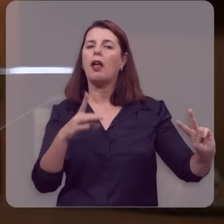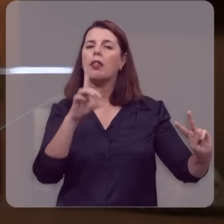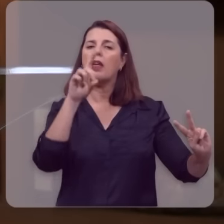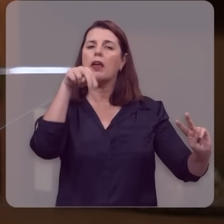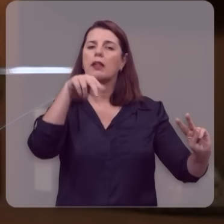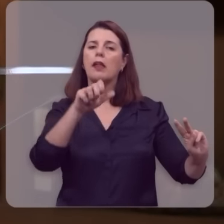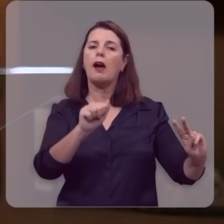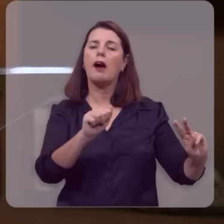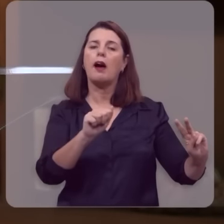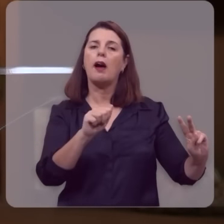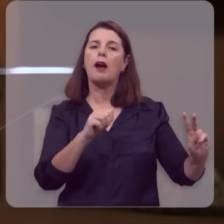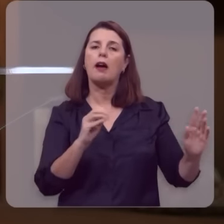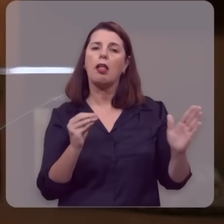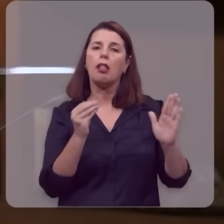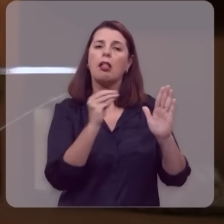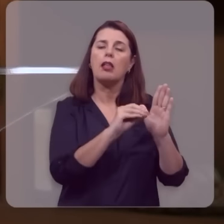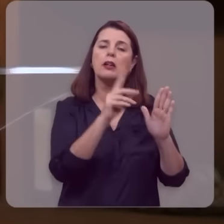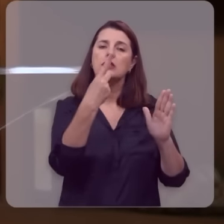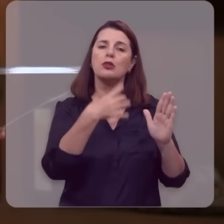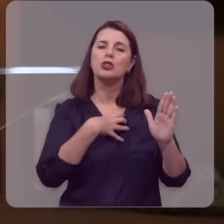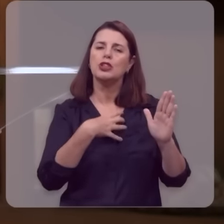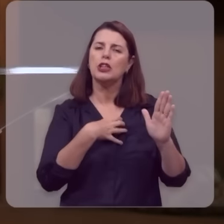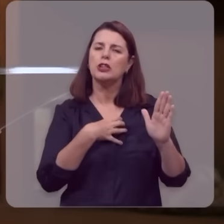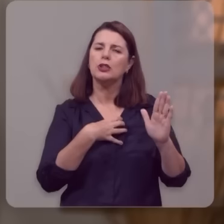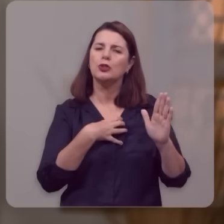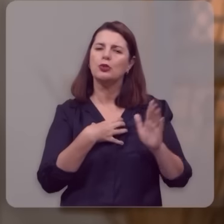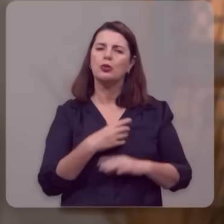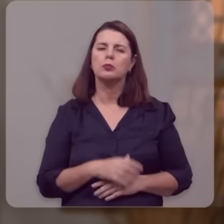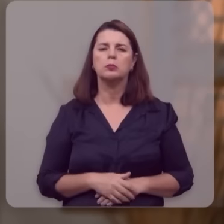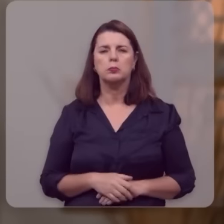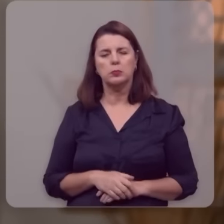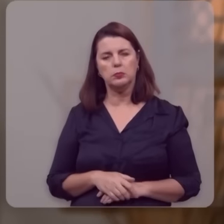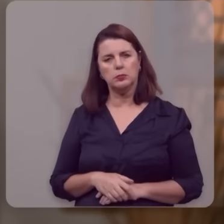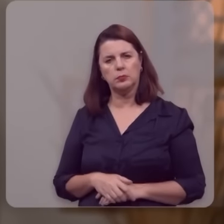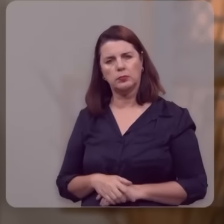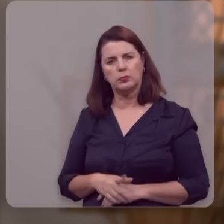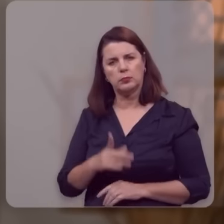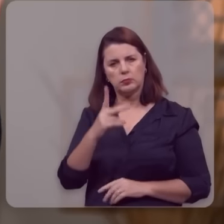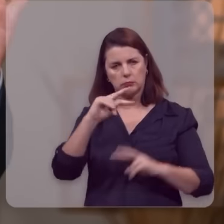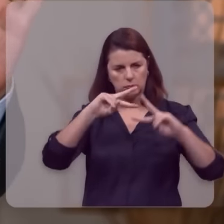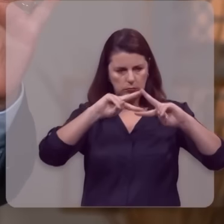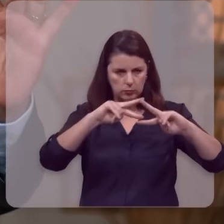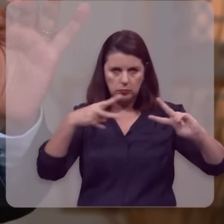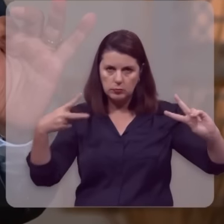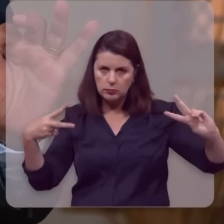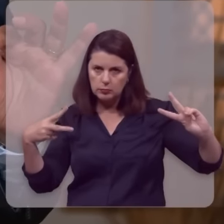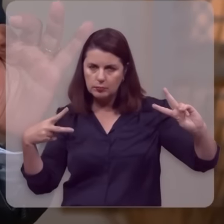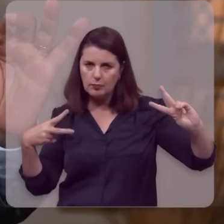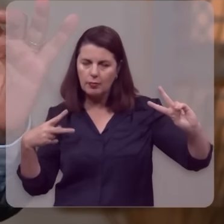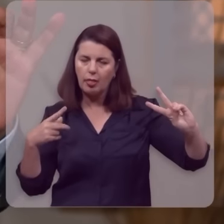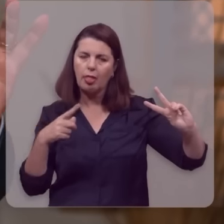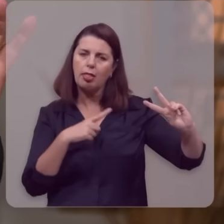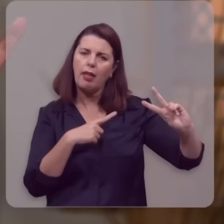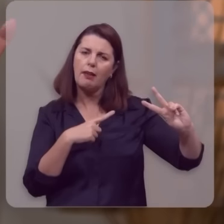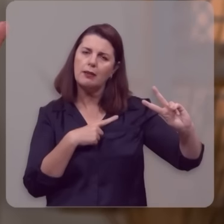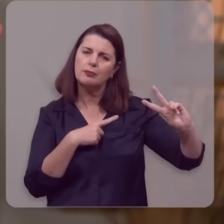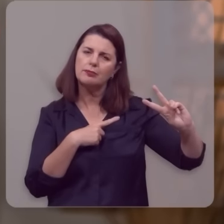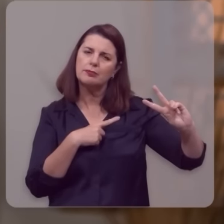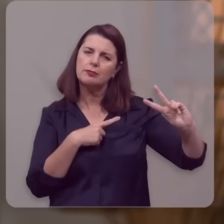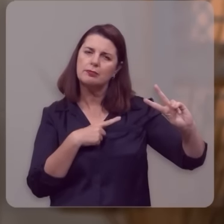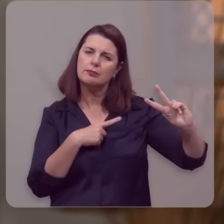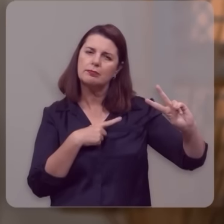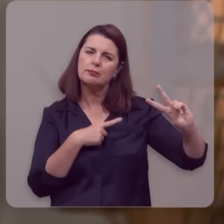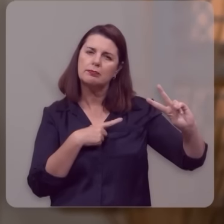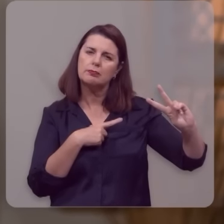computadorizados todos os seus dados genéticos a sua fita DNA tem